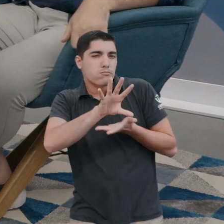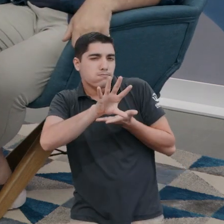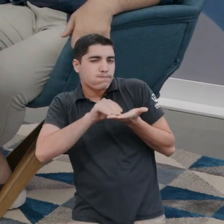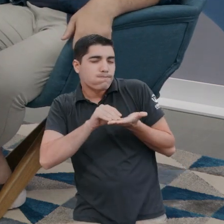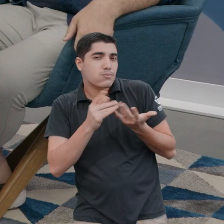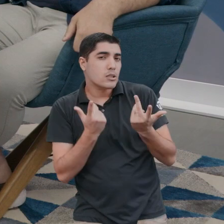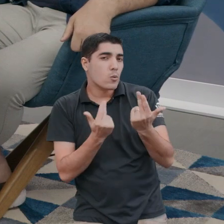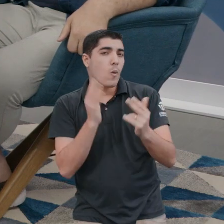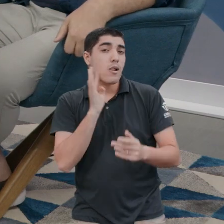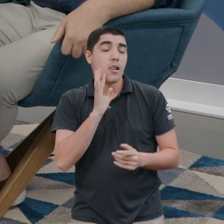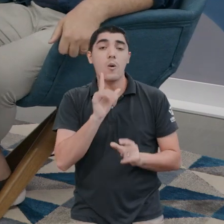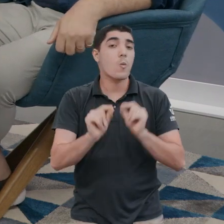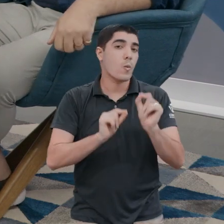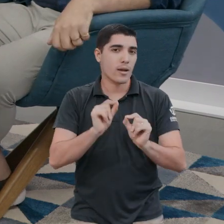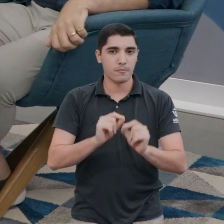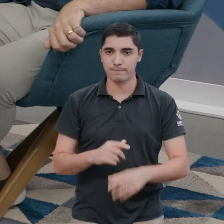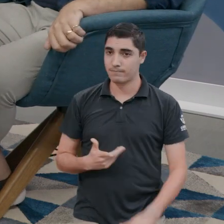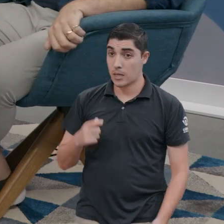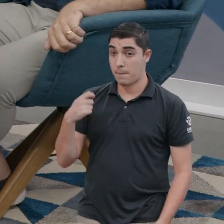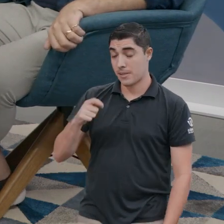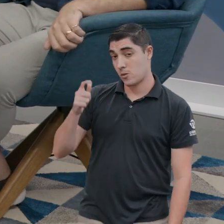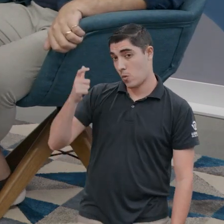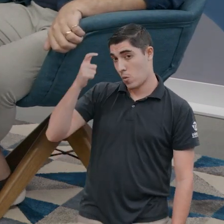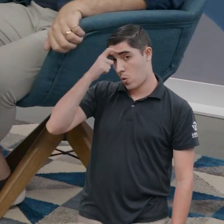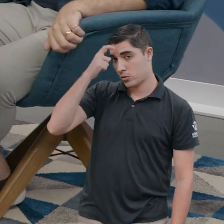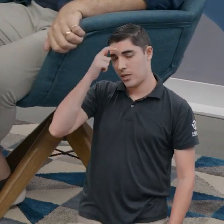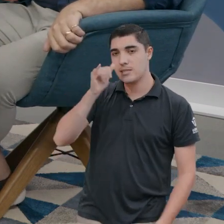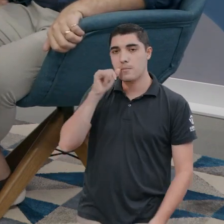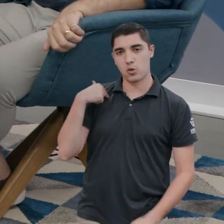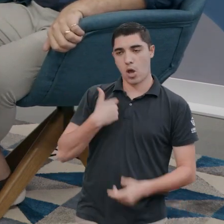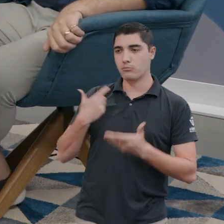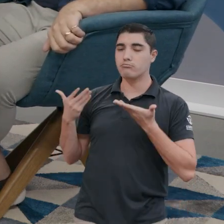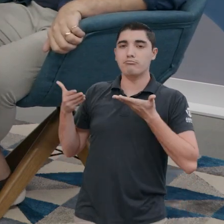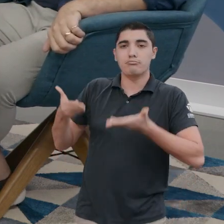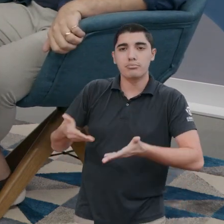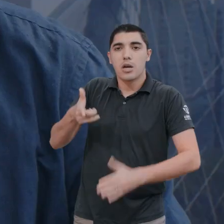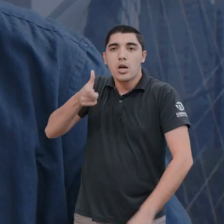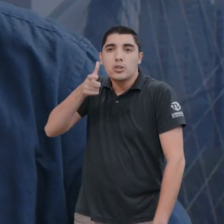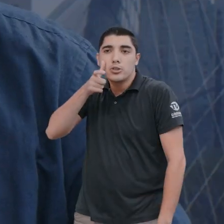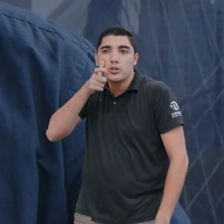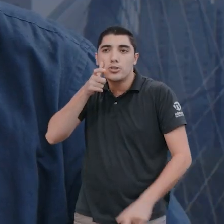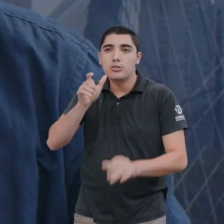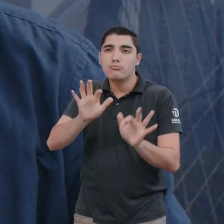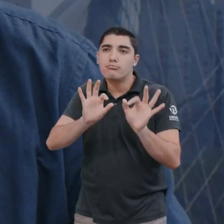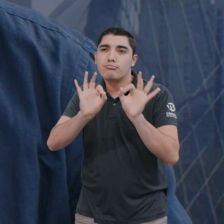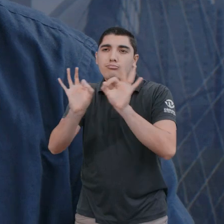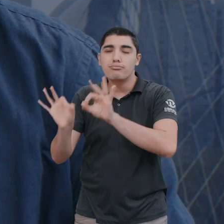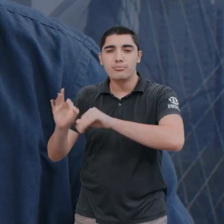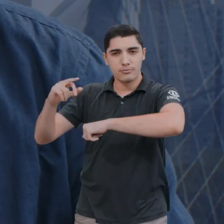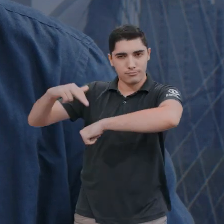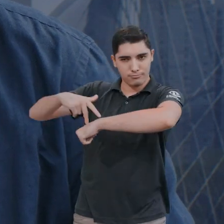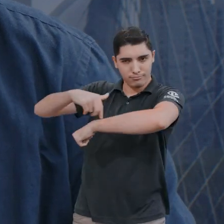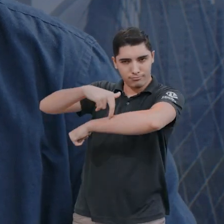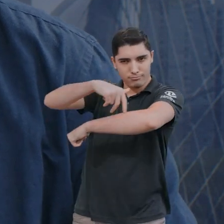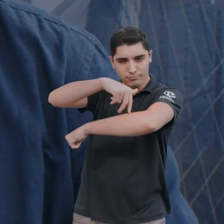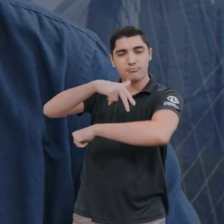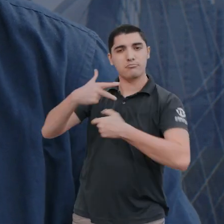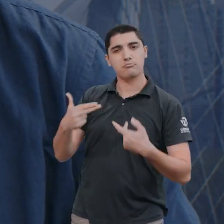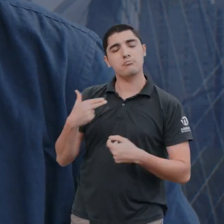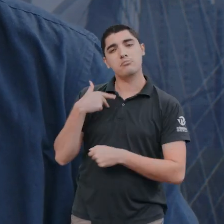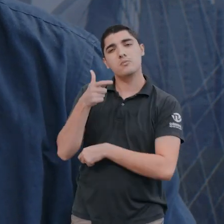que a gente precisa ter muita consciência quando a gente assiste a um desfile, principalmente durante as semanas de moda, né? E a gente